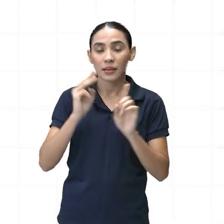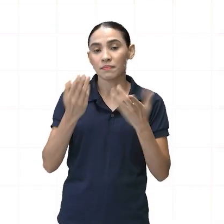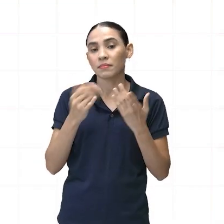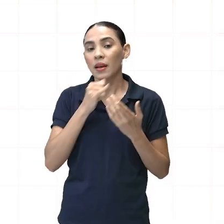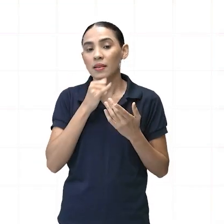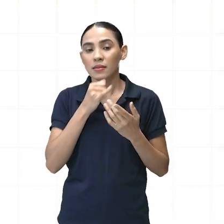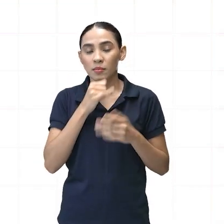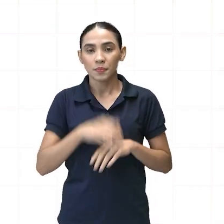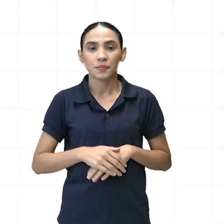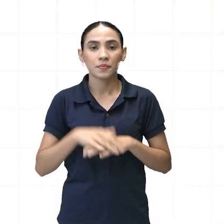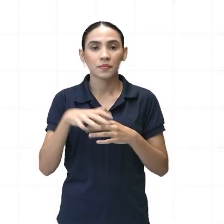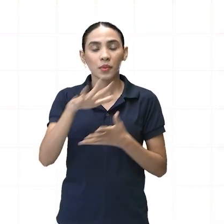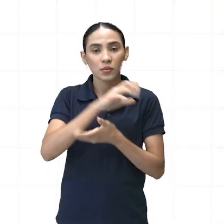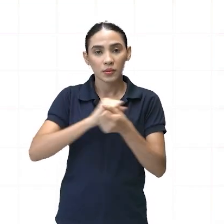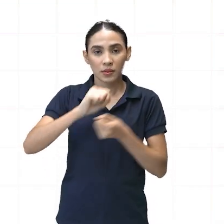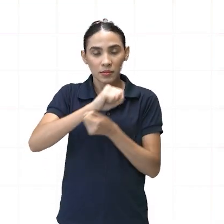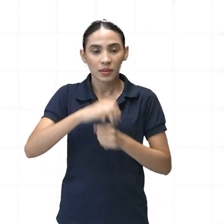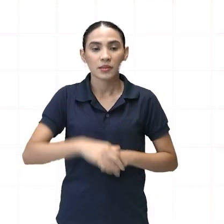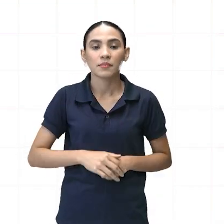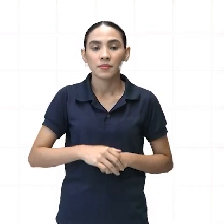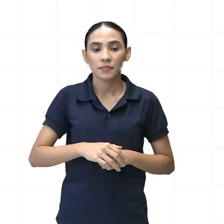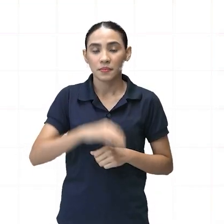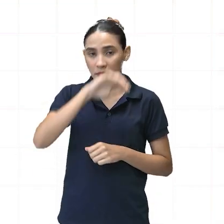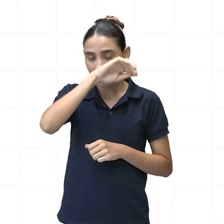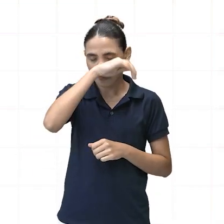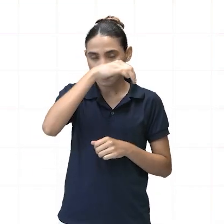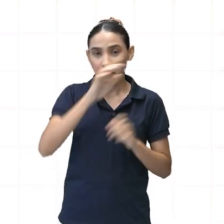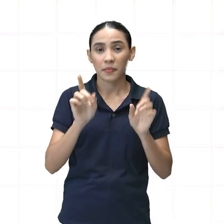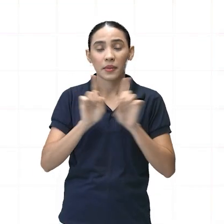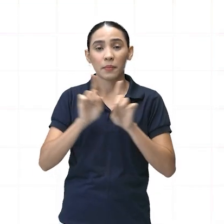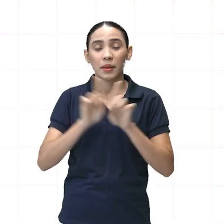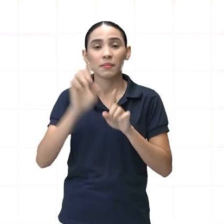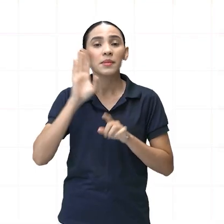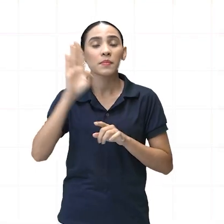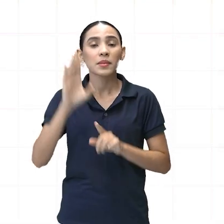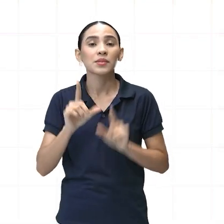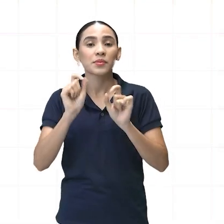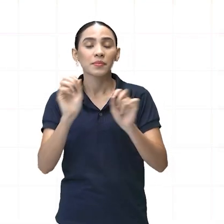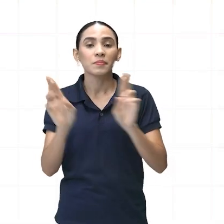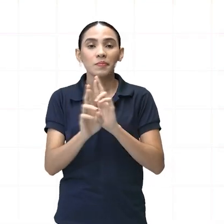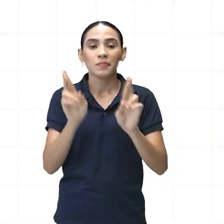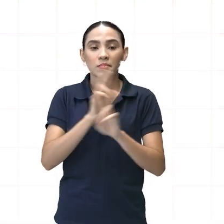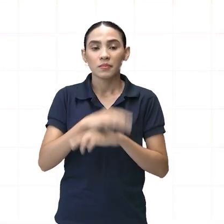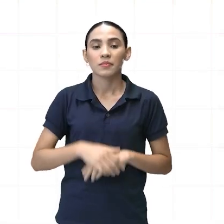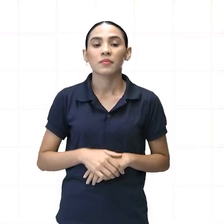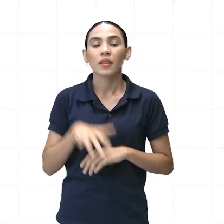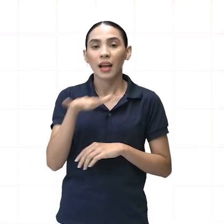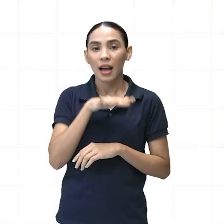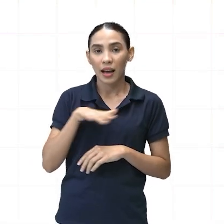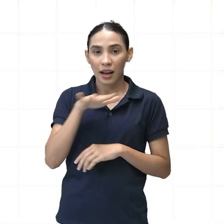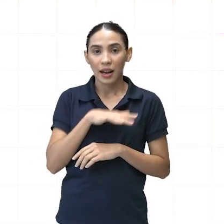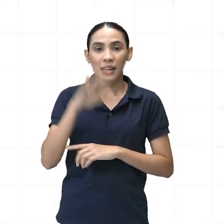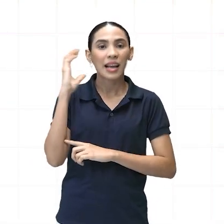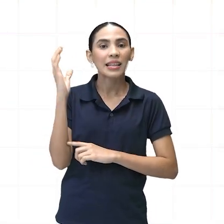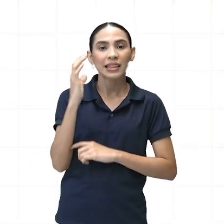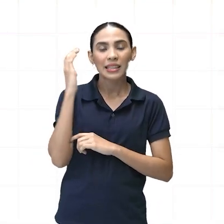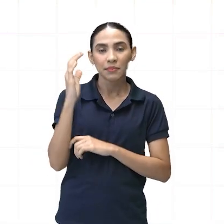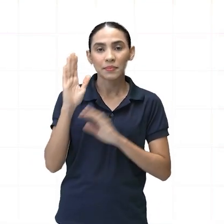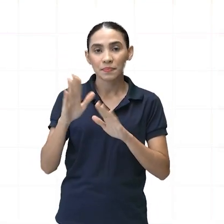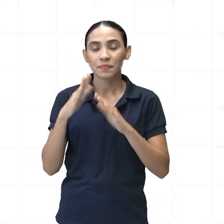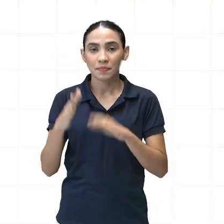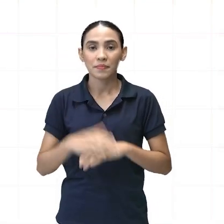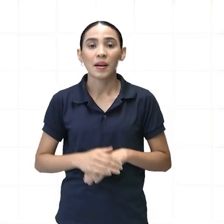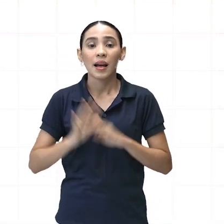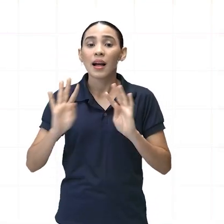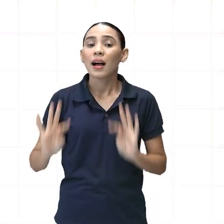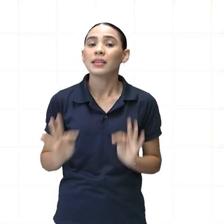Como a gente está falando de sustentabilidade, essas metas estarão principalmente em relação à parte de clima, tá? Então,